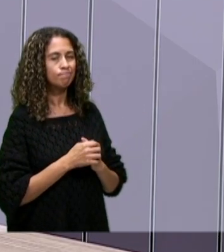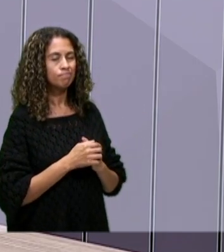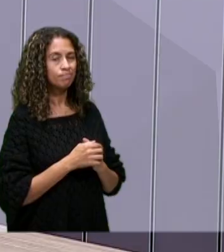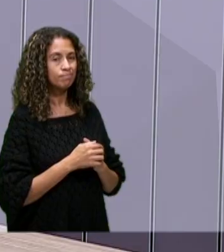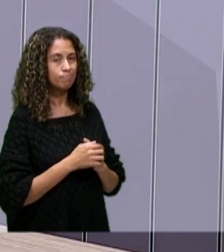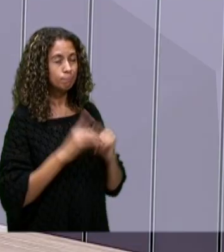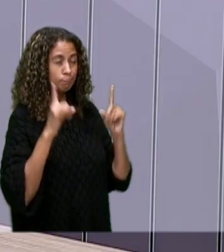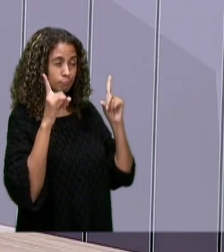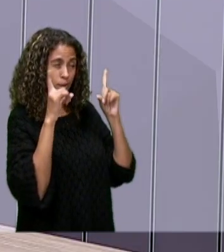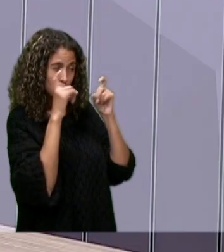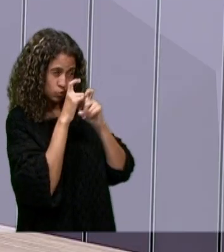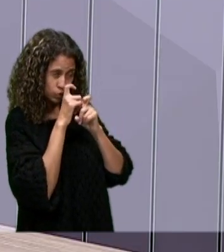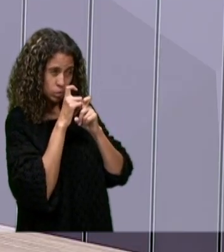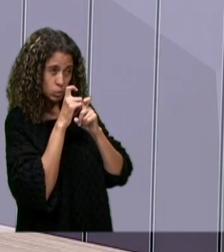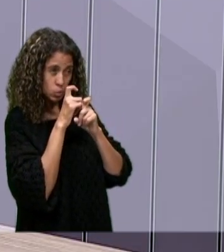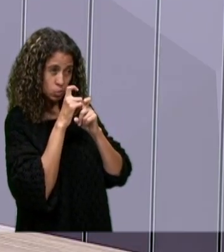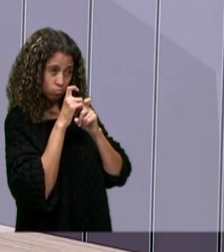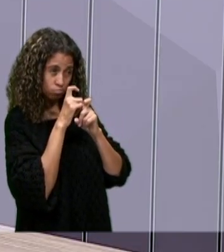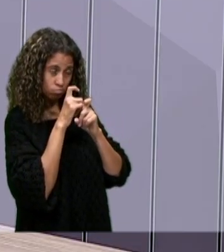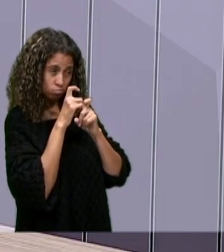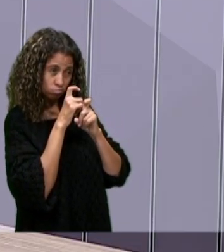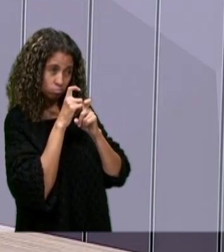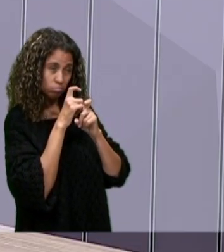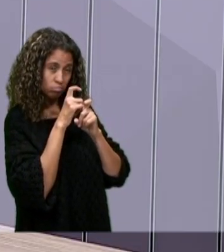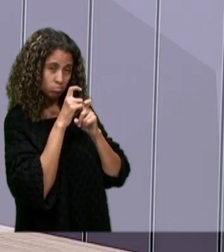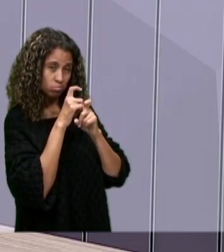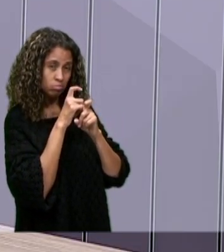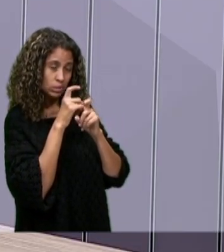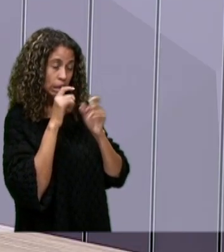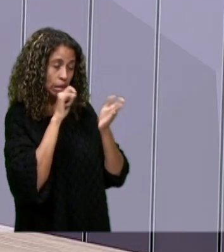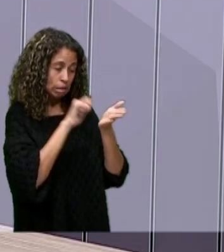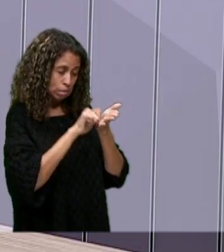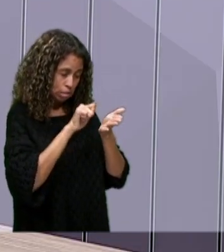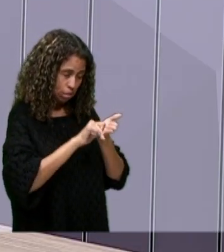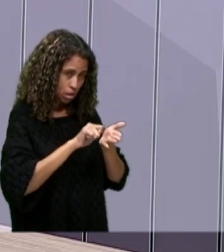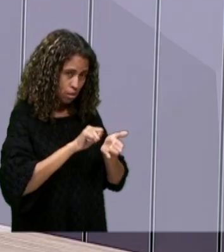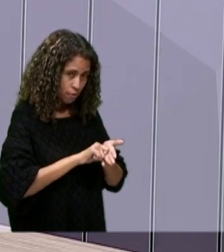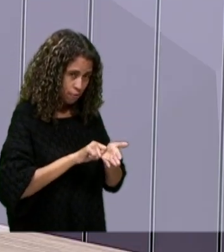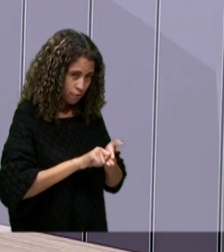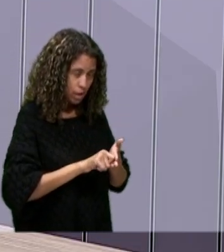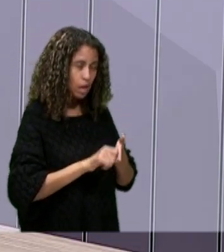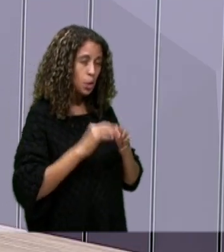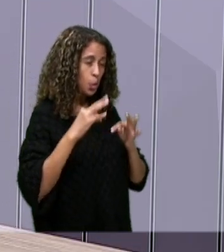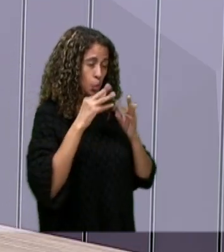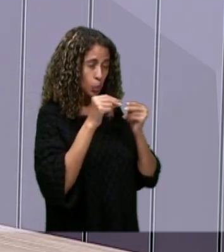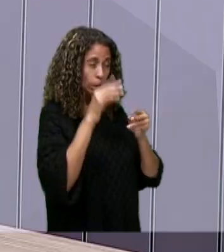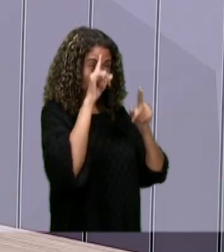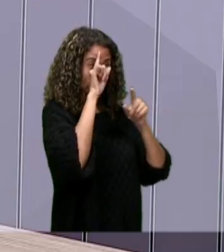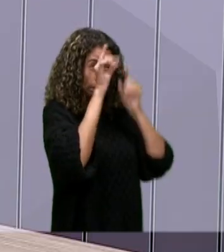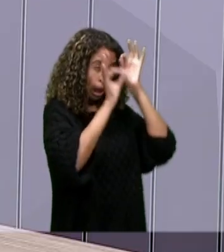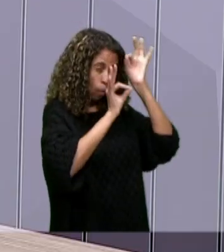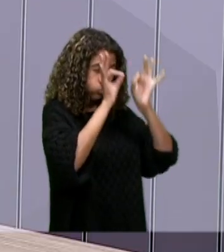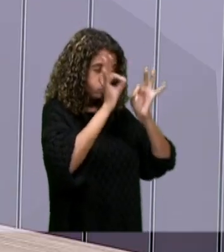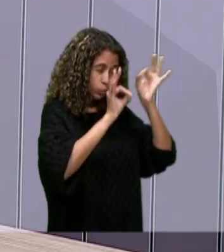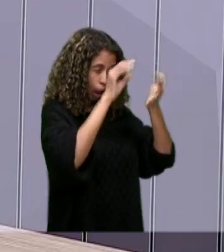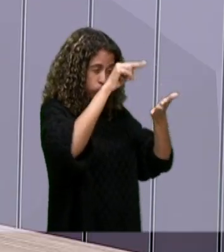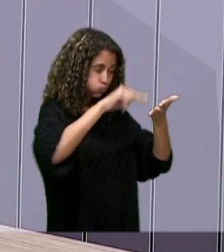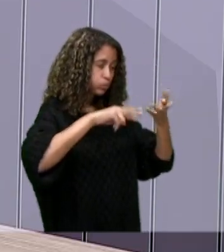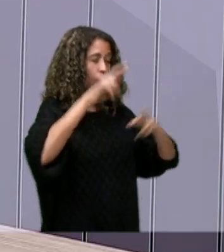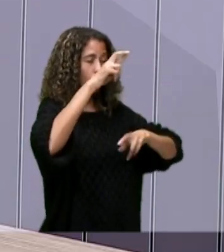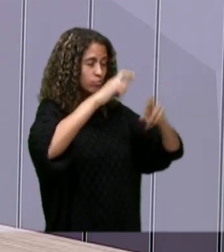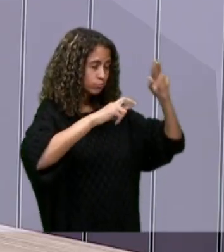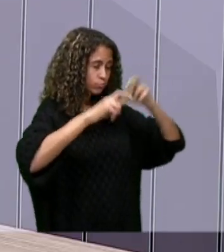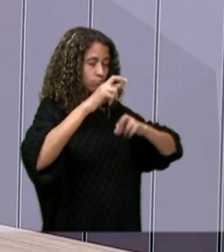É difícil, além de todas as agruras de escrever e de conseguir colocar todas as ideias no papel, revisar,